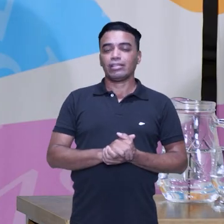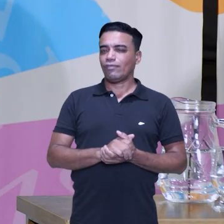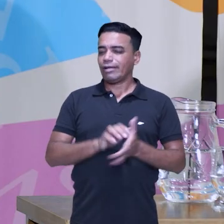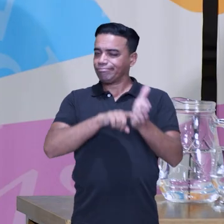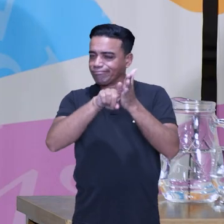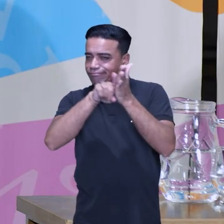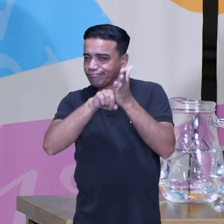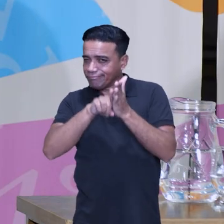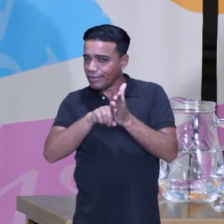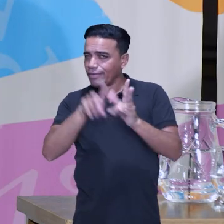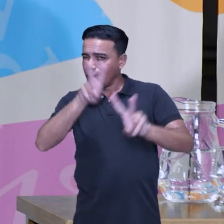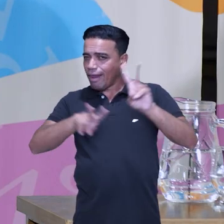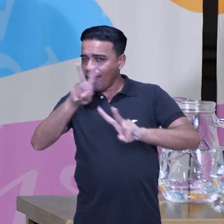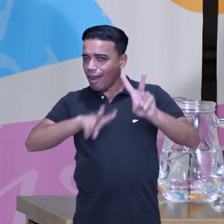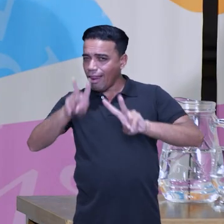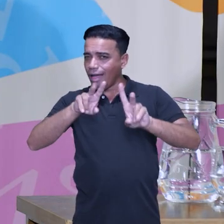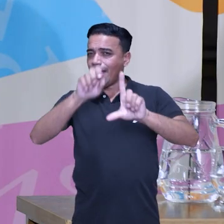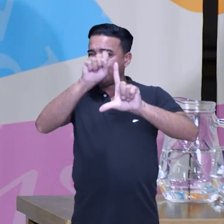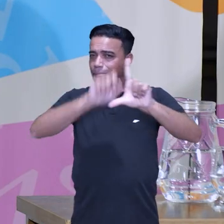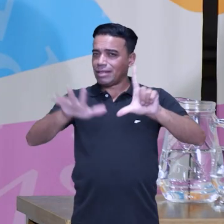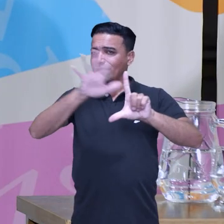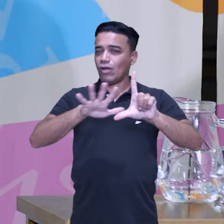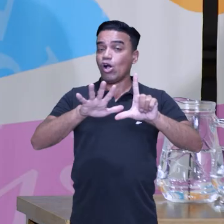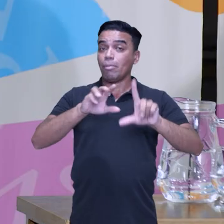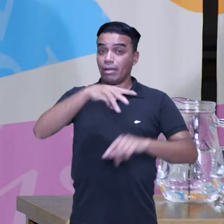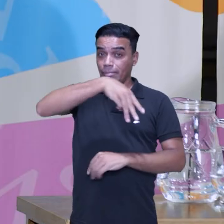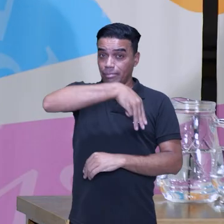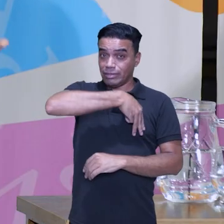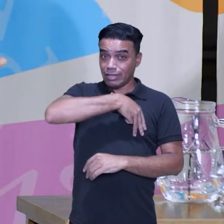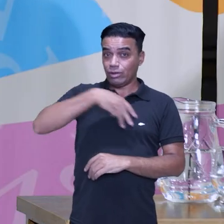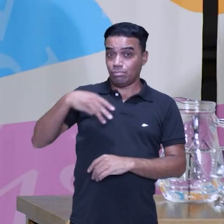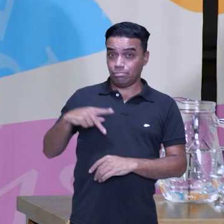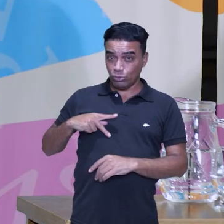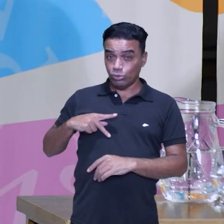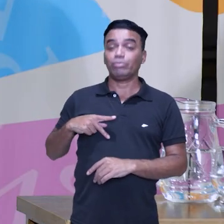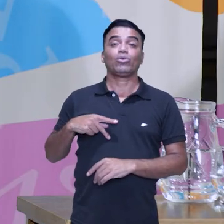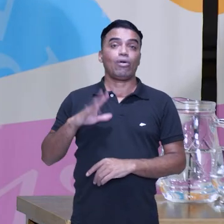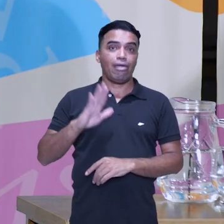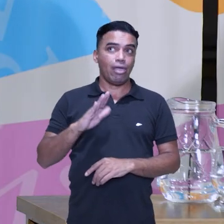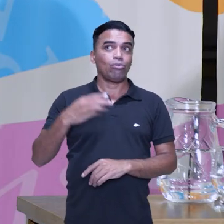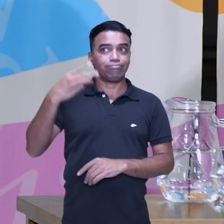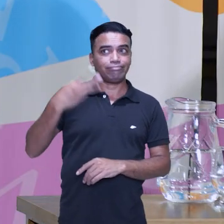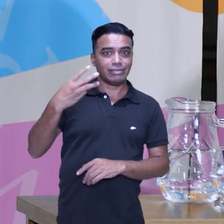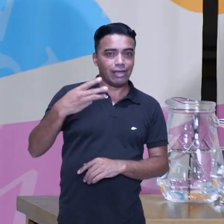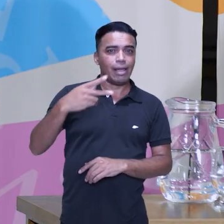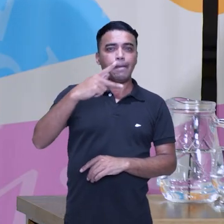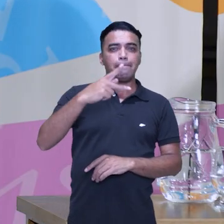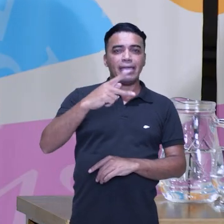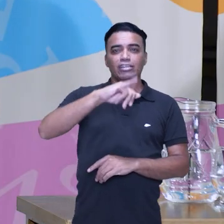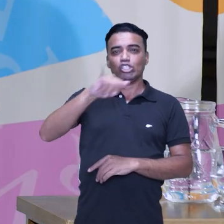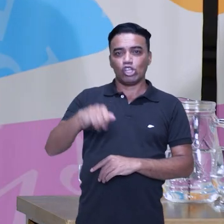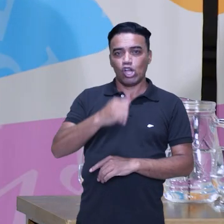triagem pela plataforma, cabe ao membro do Ministério Público, no caso, eu que estou atuando na terceira PJ, que está ligado